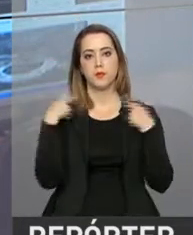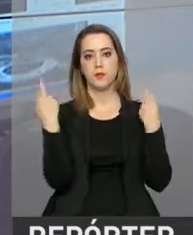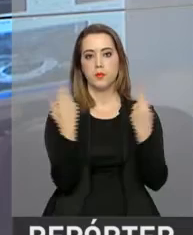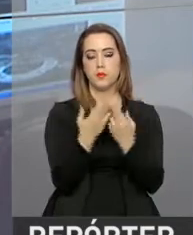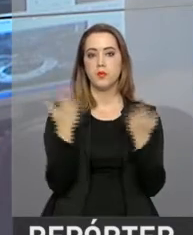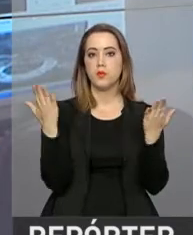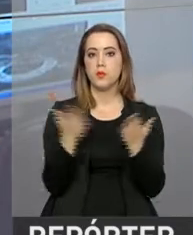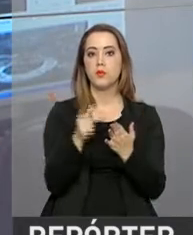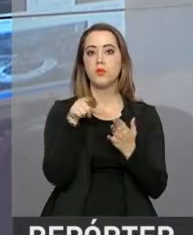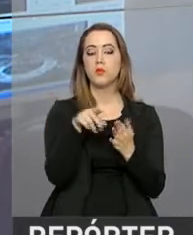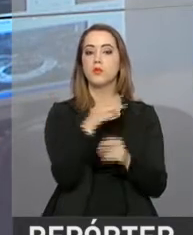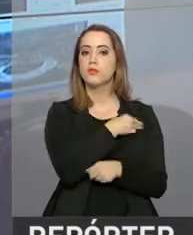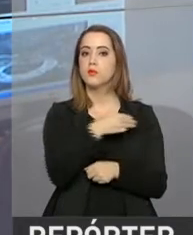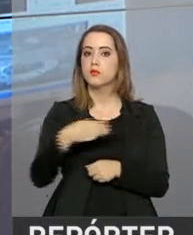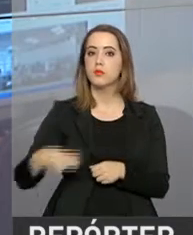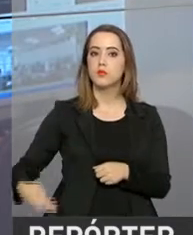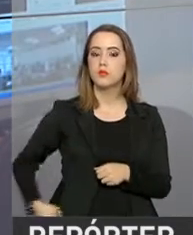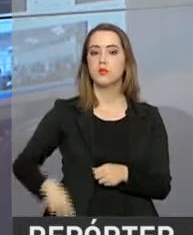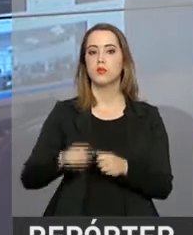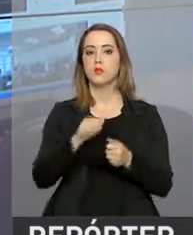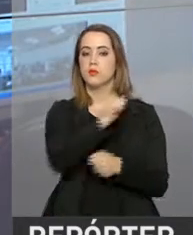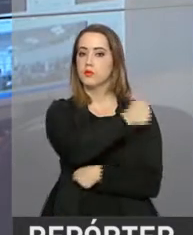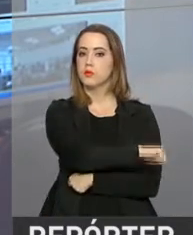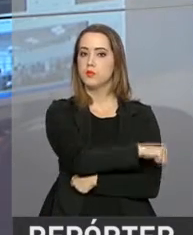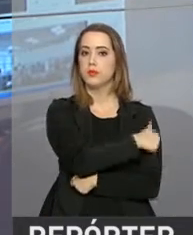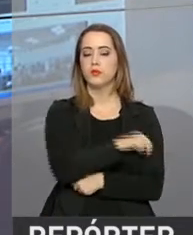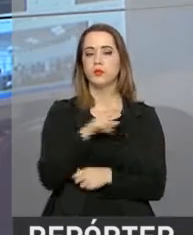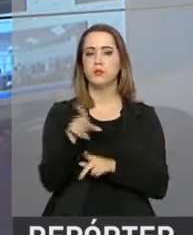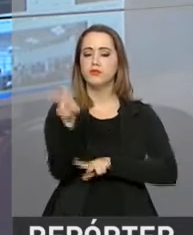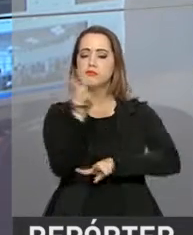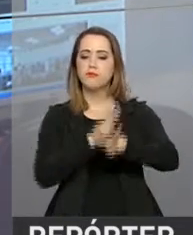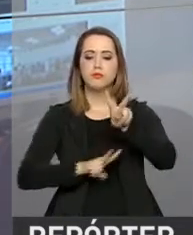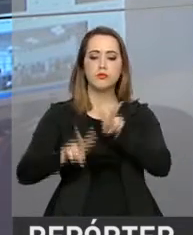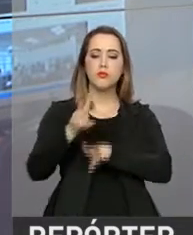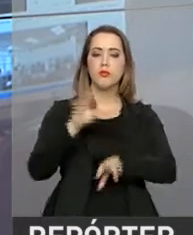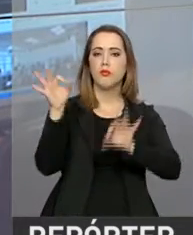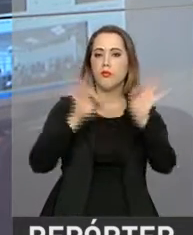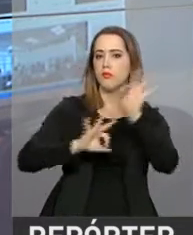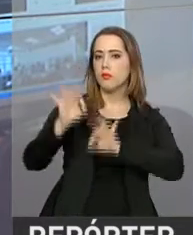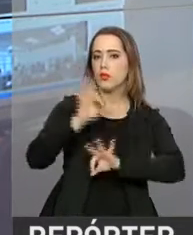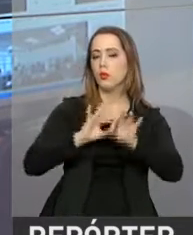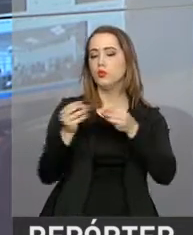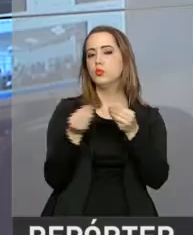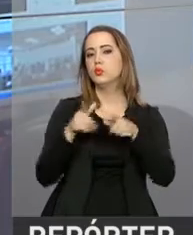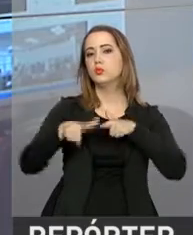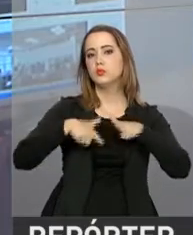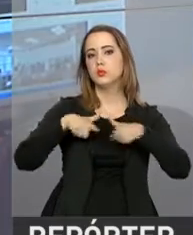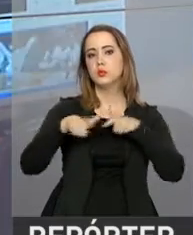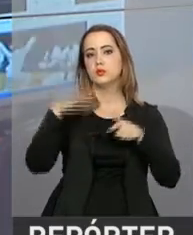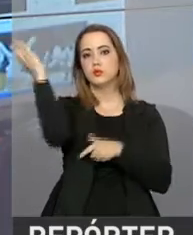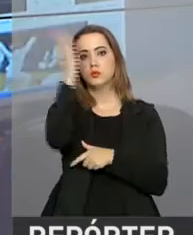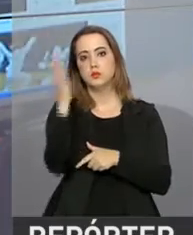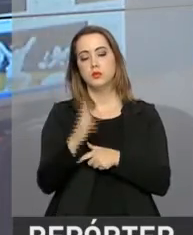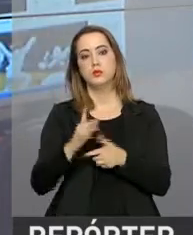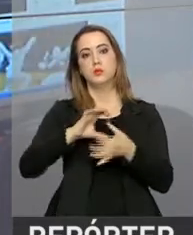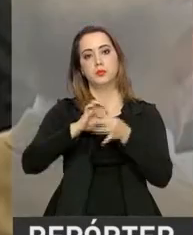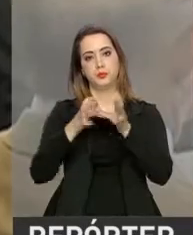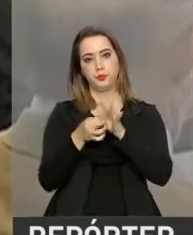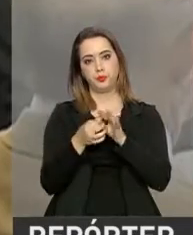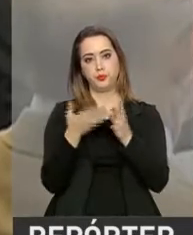Temer, se reuniu agora há pouco com ministros no Rio de Janeiro para fazer uma avaliação do trabalho do Brasil nos Jogos